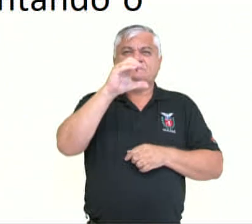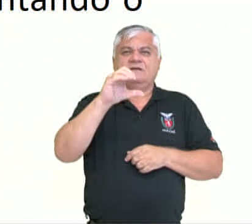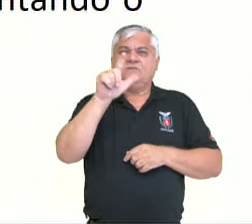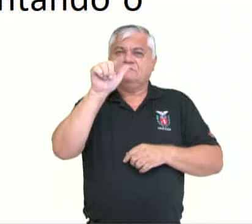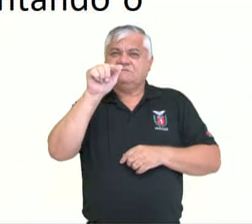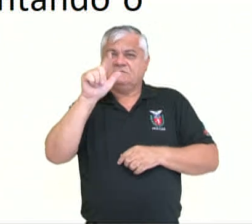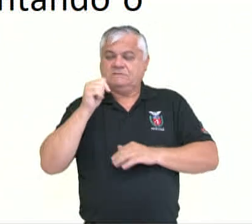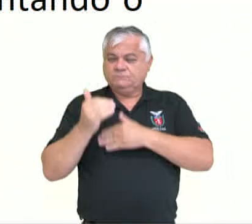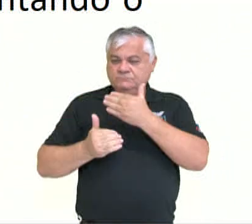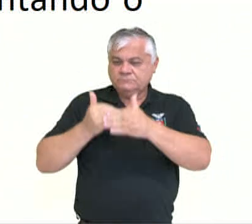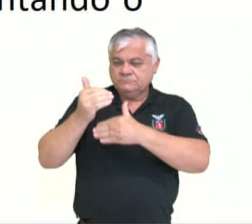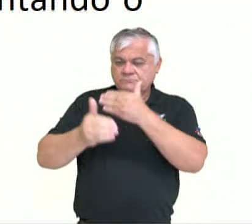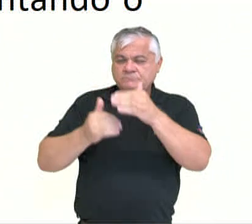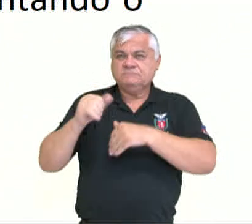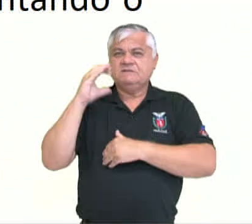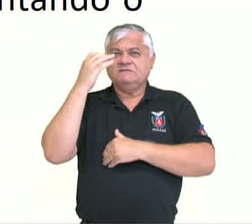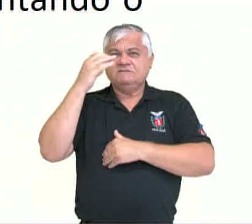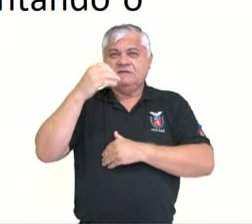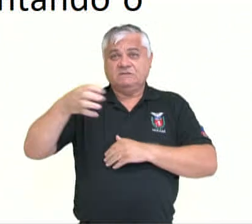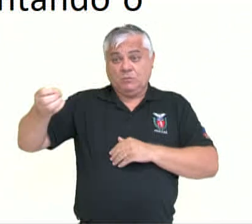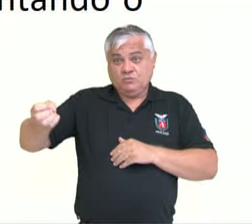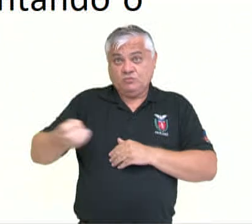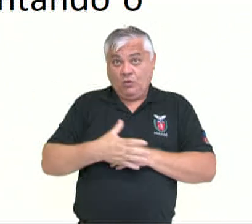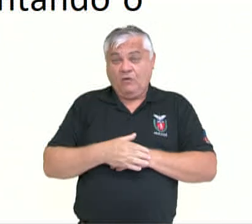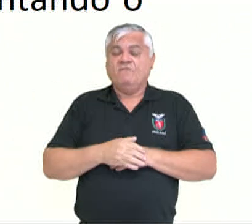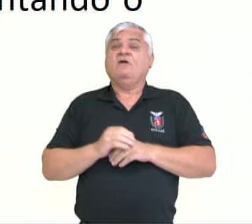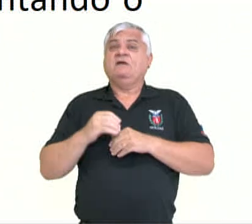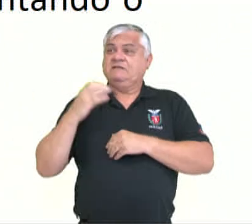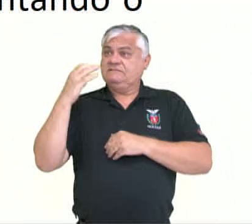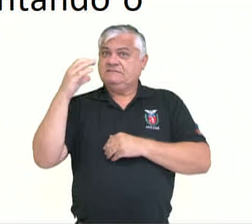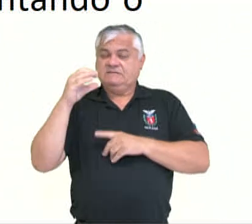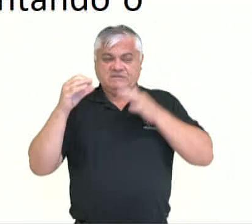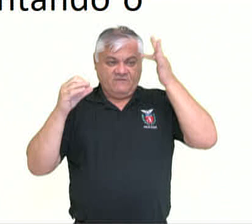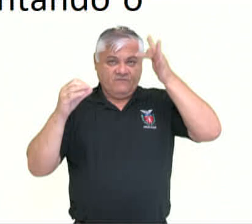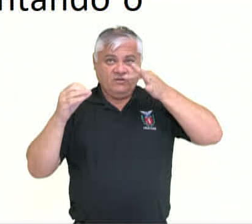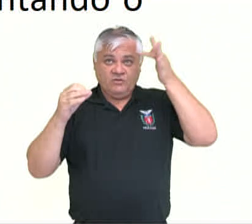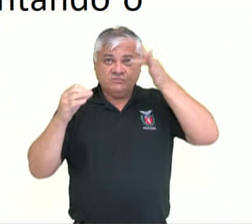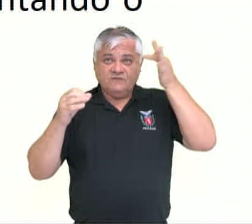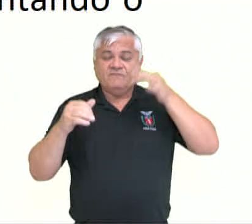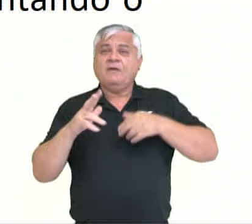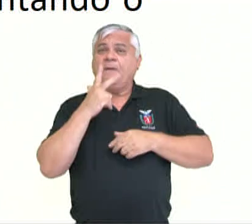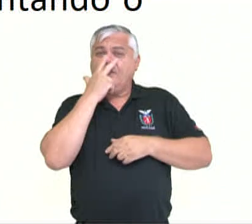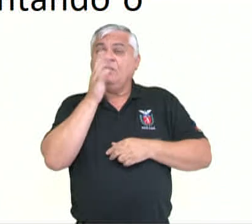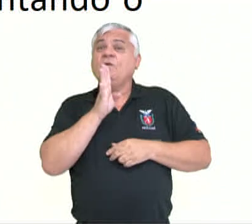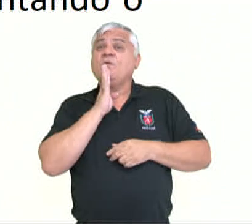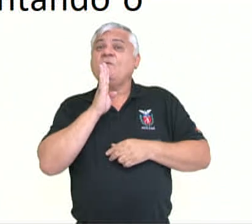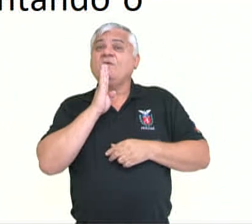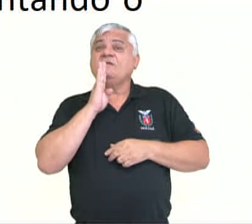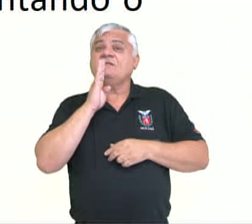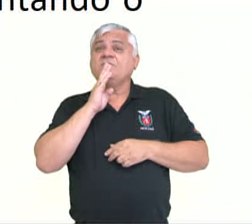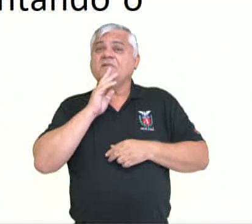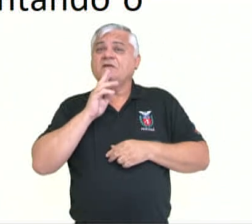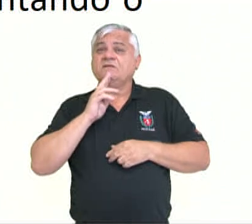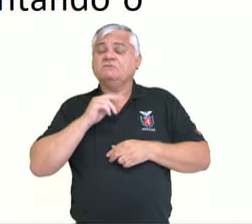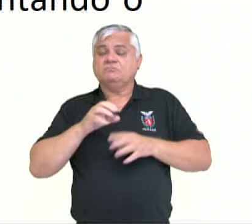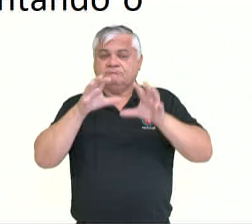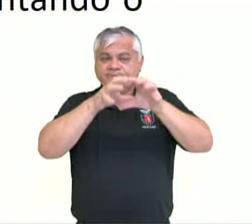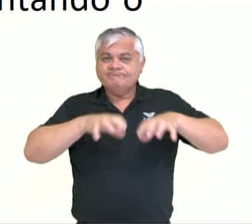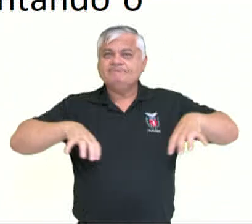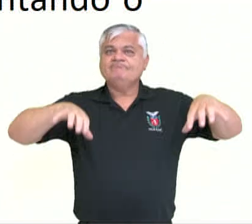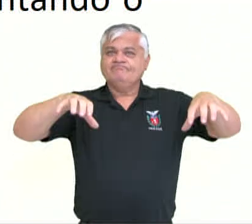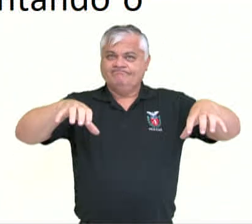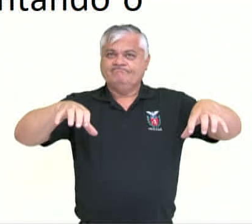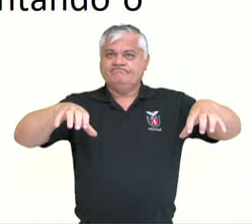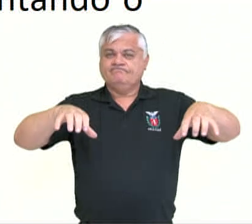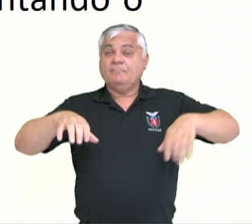da ciência moderna, ciência e filosofia passam a ser compreendidas como conhecimentos autônomos. Porém,